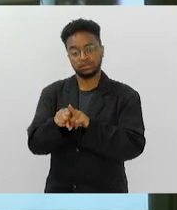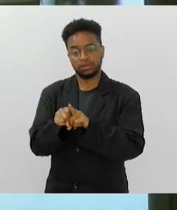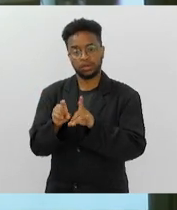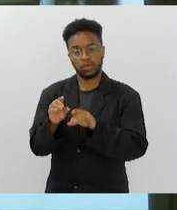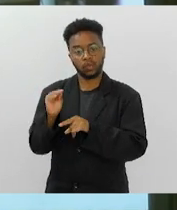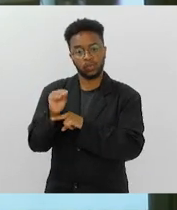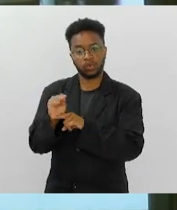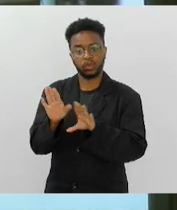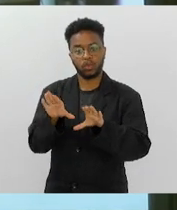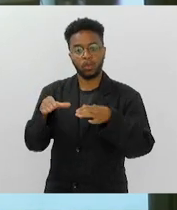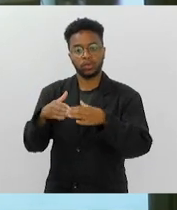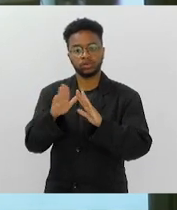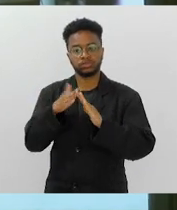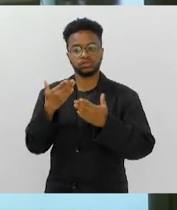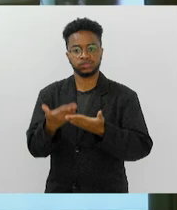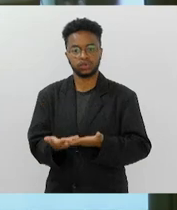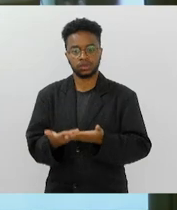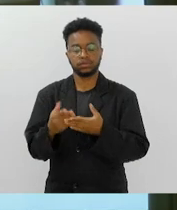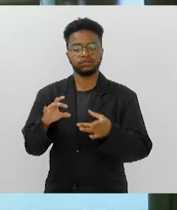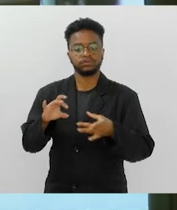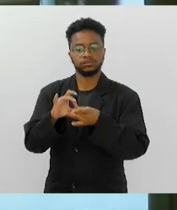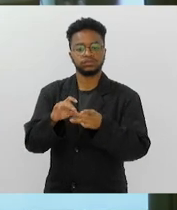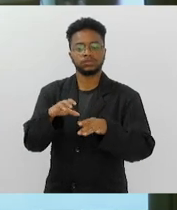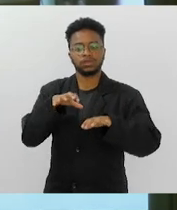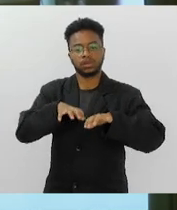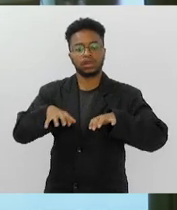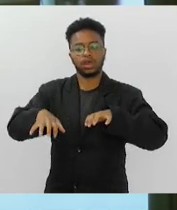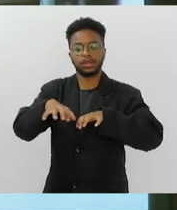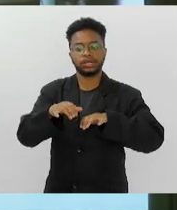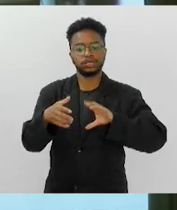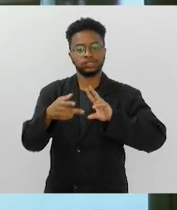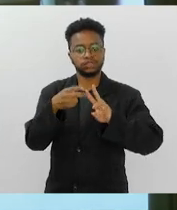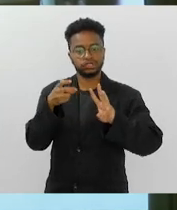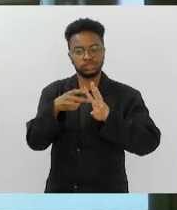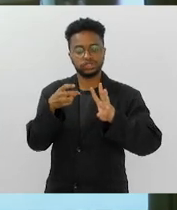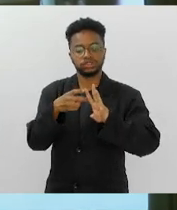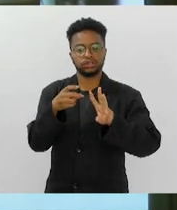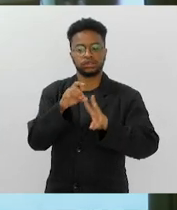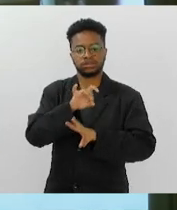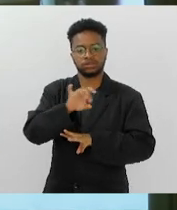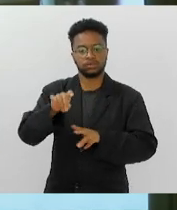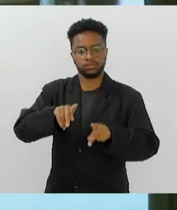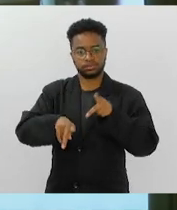comunidade escolar das aldeias indígenas dessas etnias.